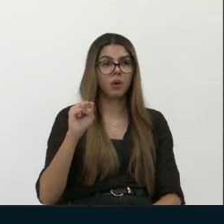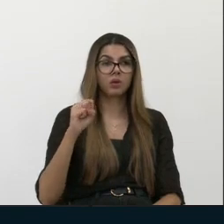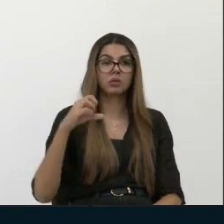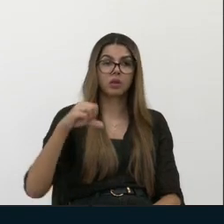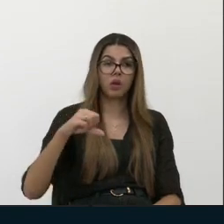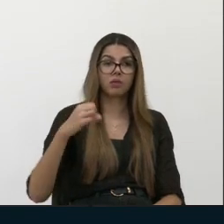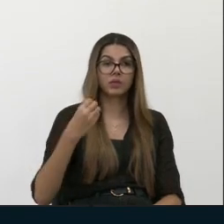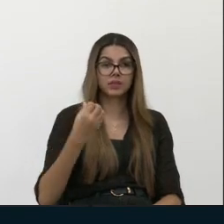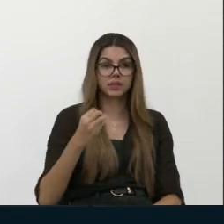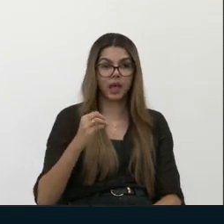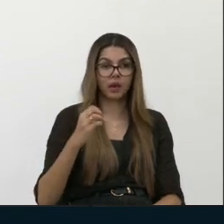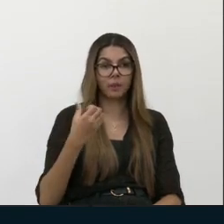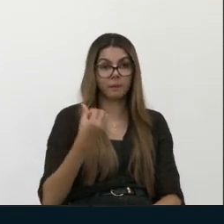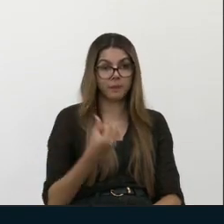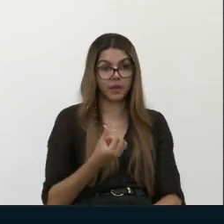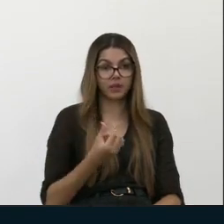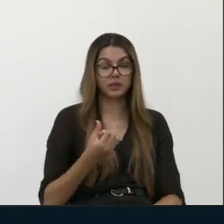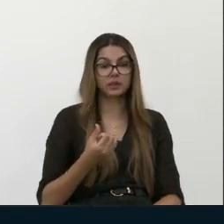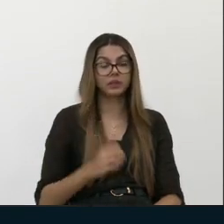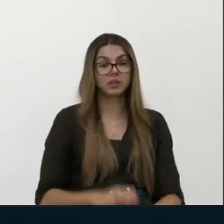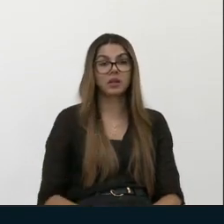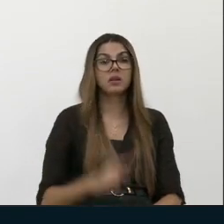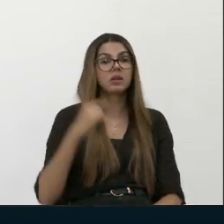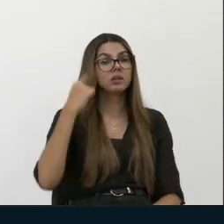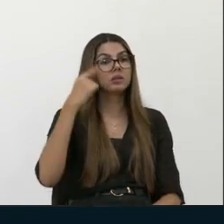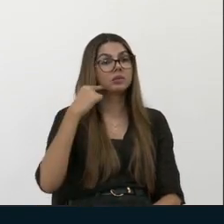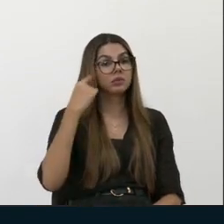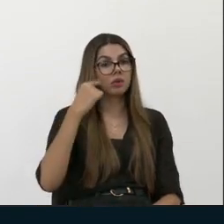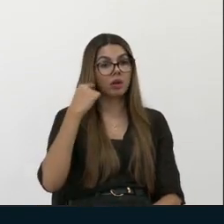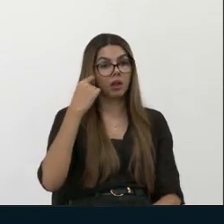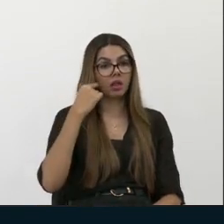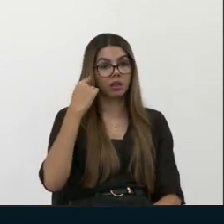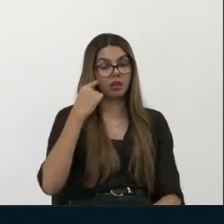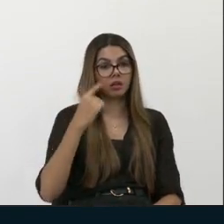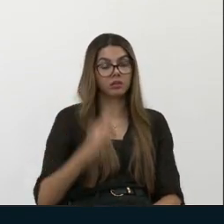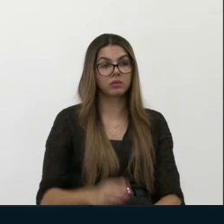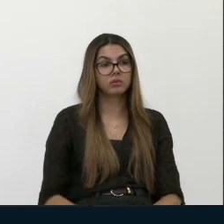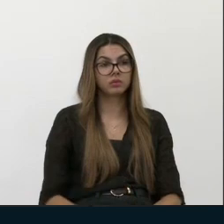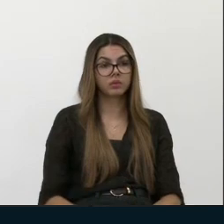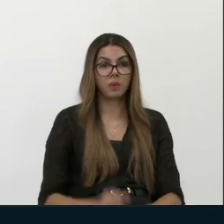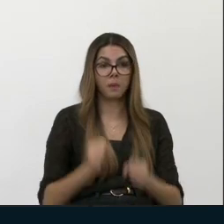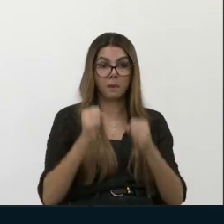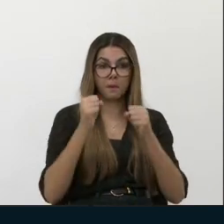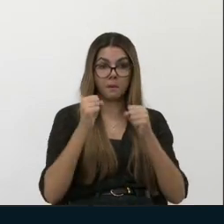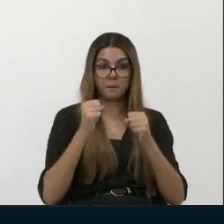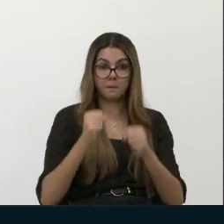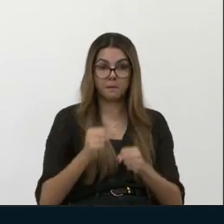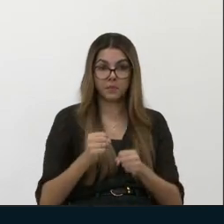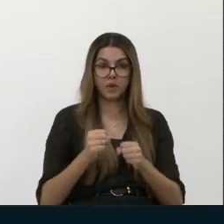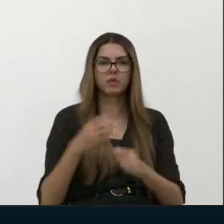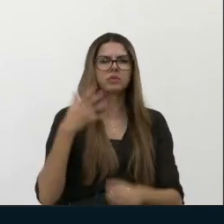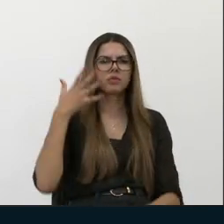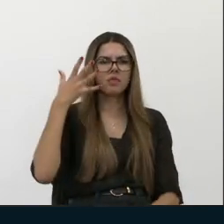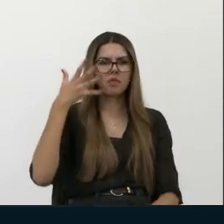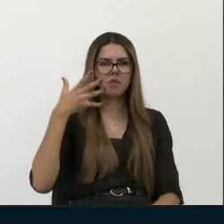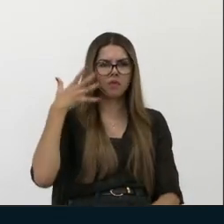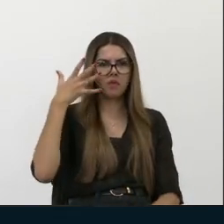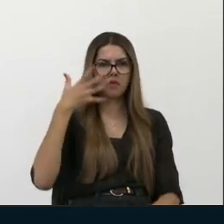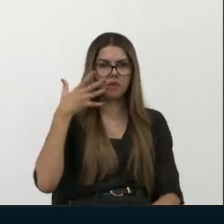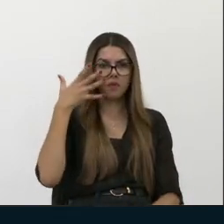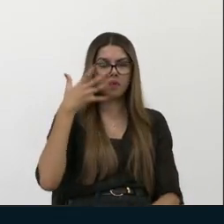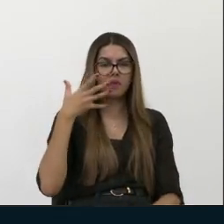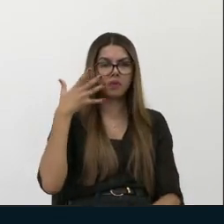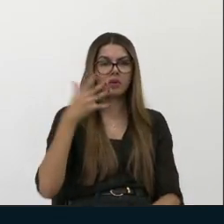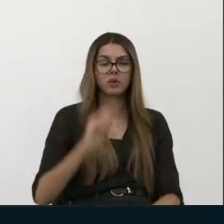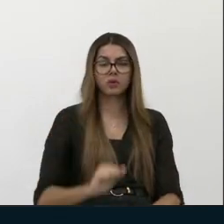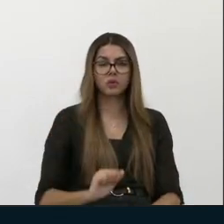8.906, a Lei Federal que trata do Estatuto da Advocacia, ela prevê: o advogado pode sustentar oralmente as suas razões e